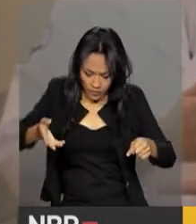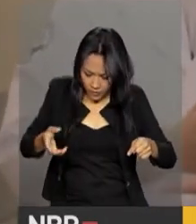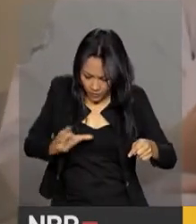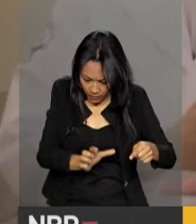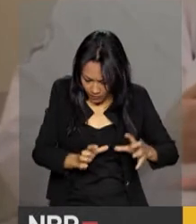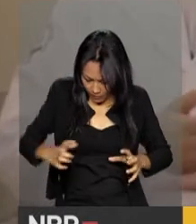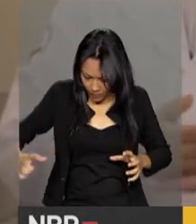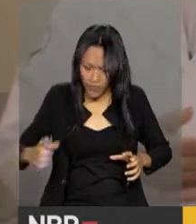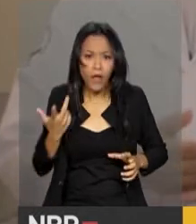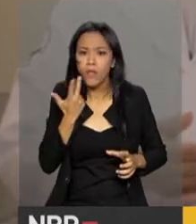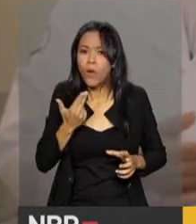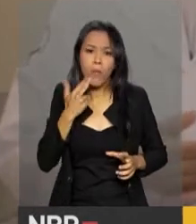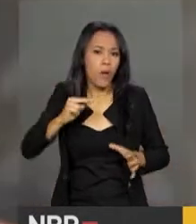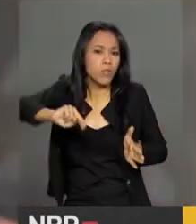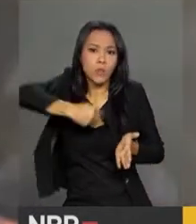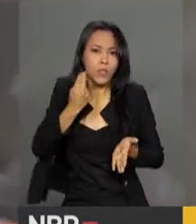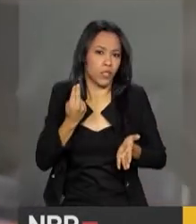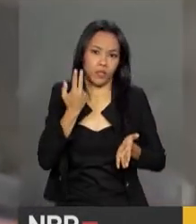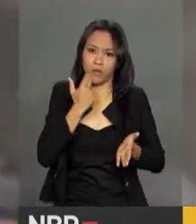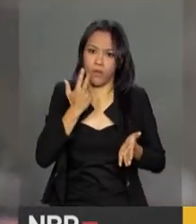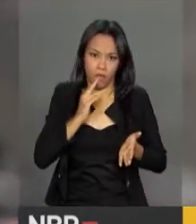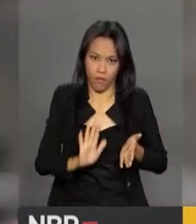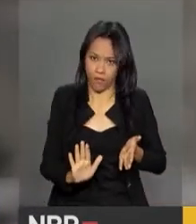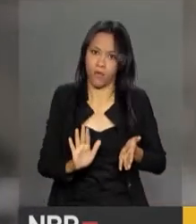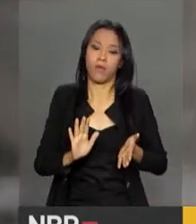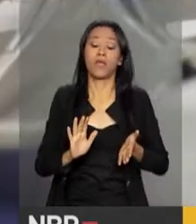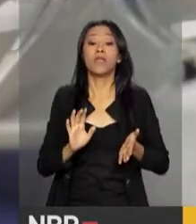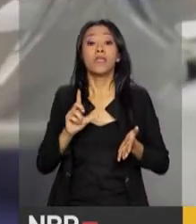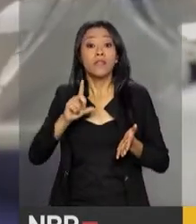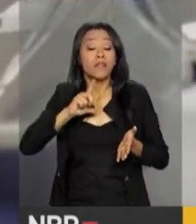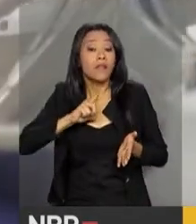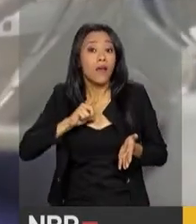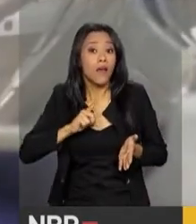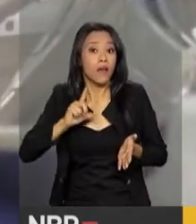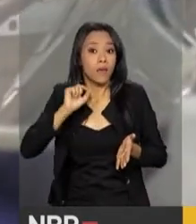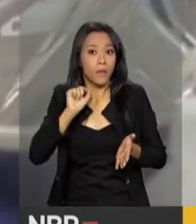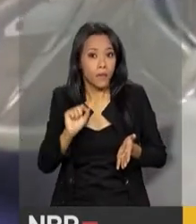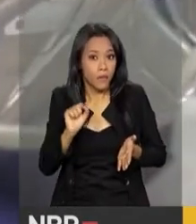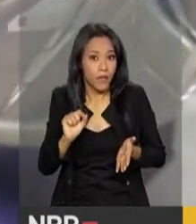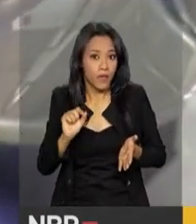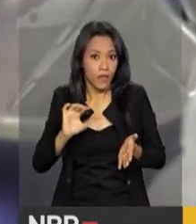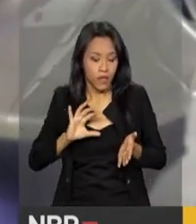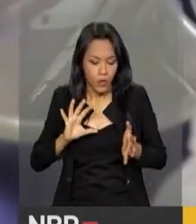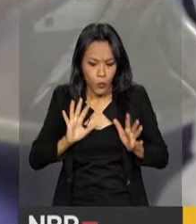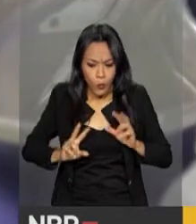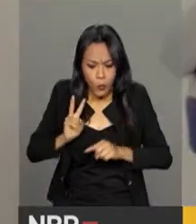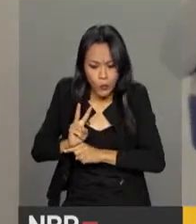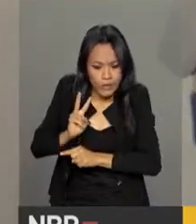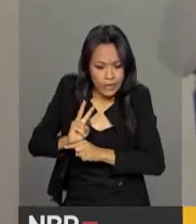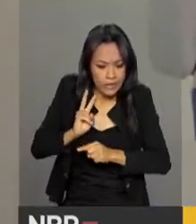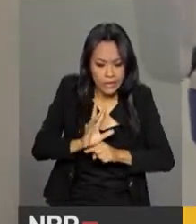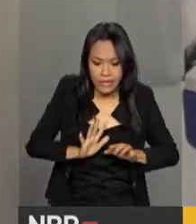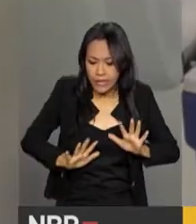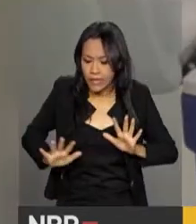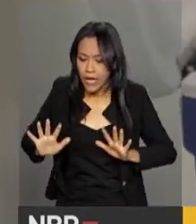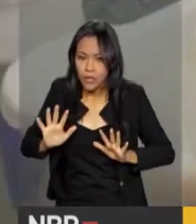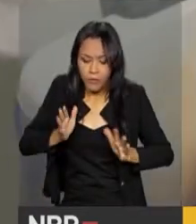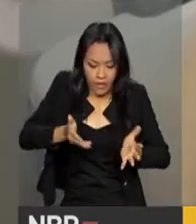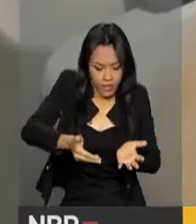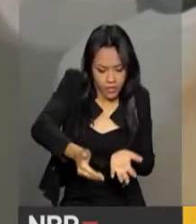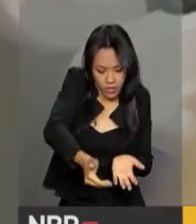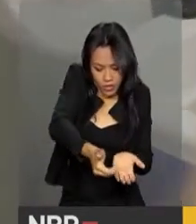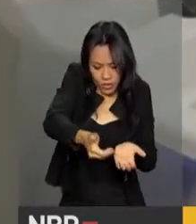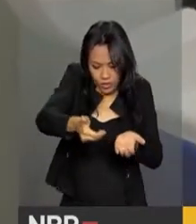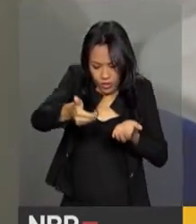igual a uma cirurgia normal né ea e tem voz fosse um agente realiza cuidados ainda só retirada